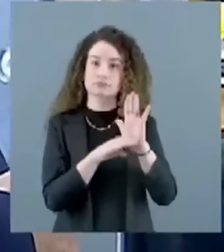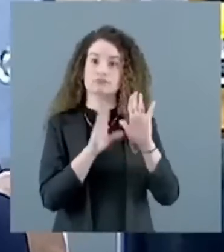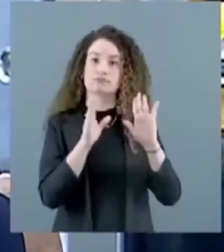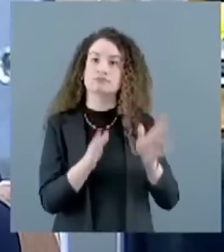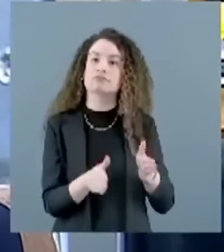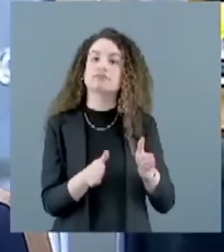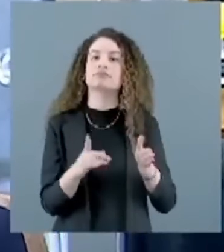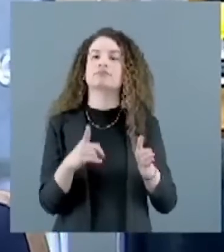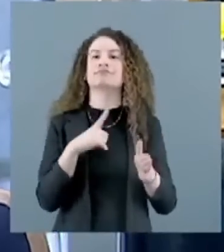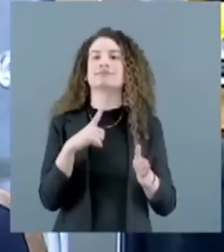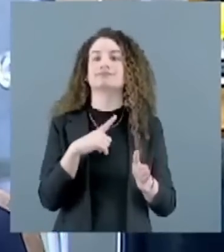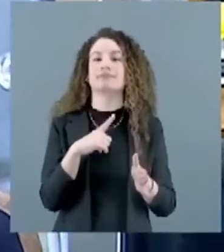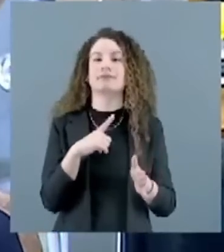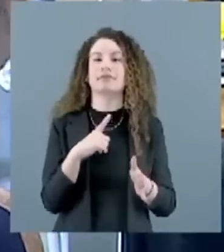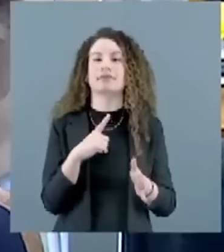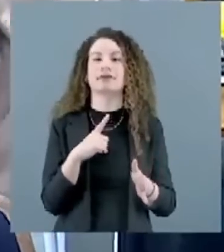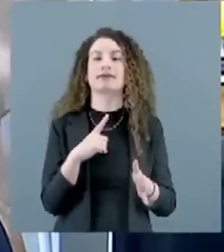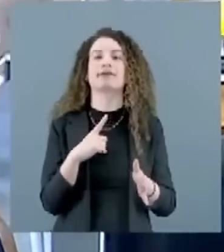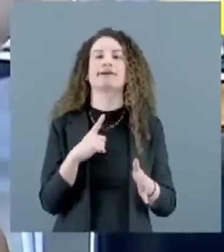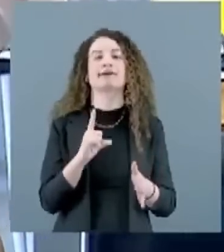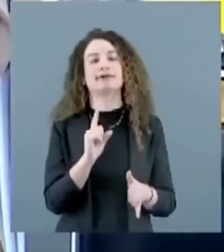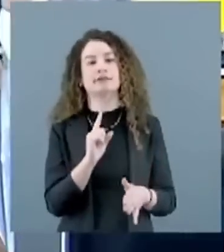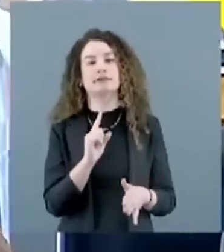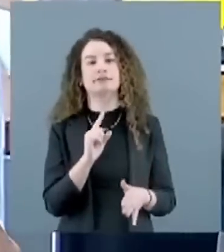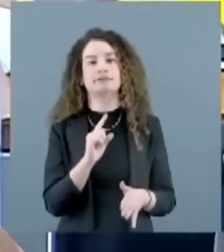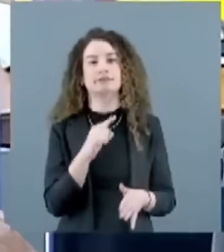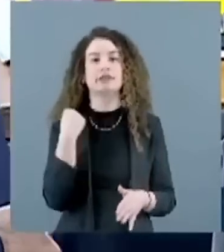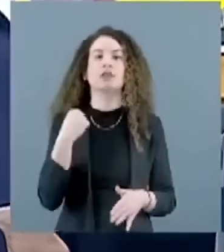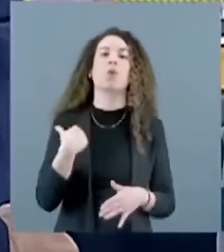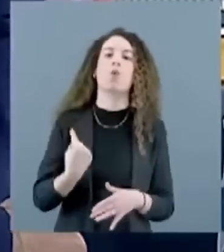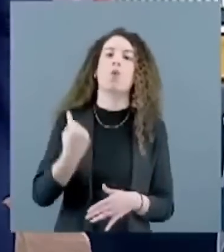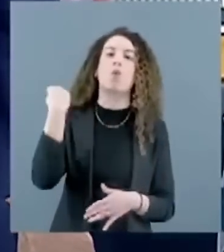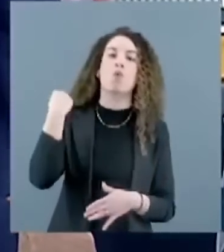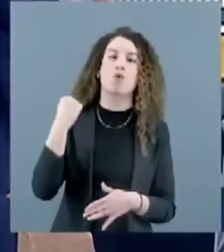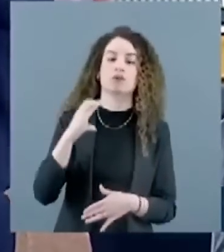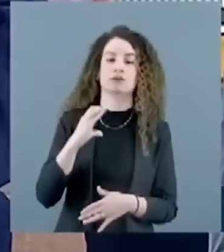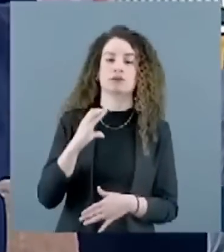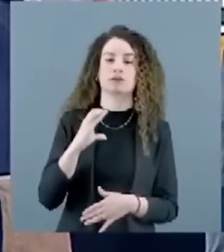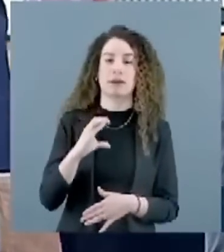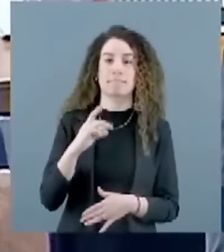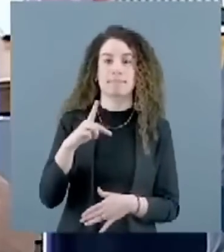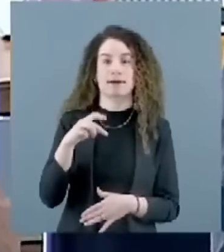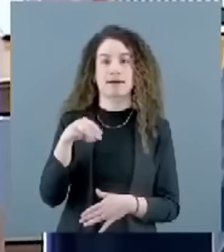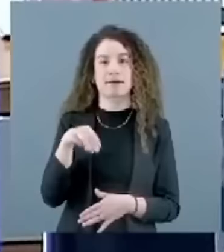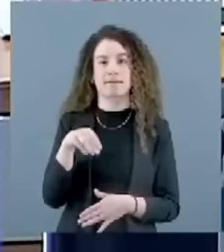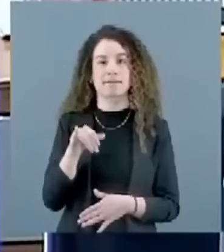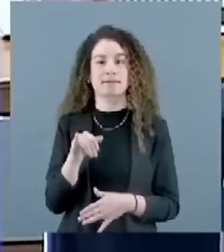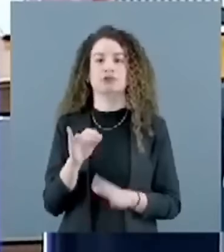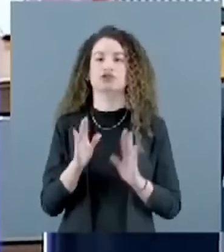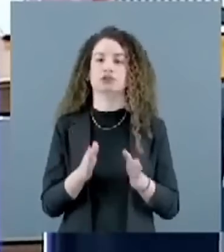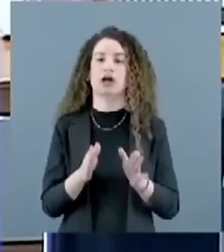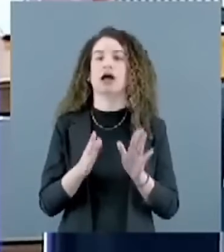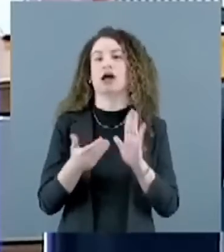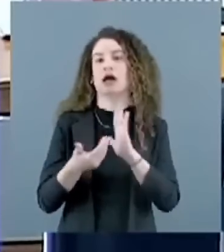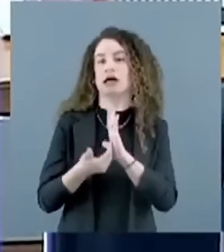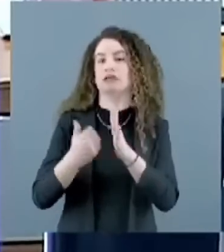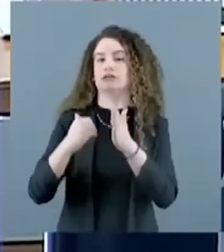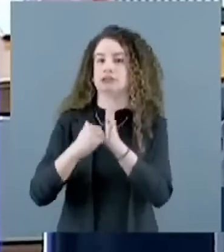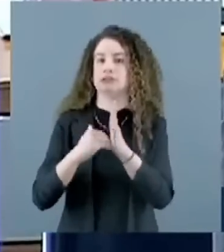vencida inúmeras vezes em outras ocasiões de outras CPIs, tanto da Câmara quanto do Senado, e também de